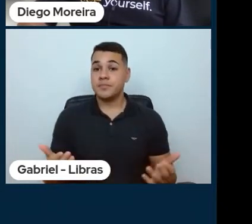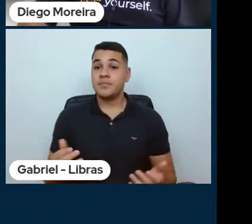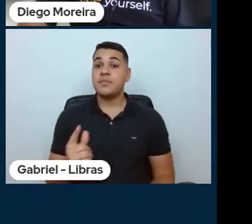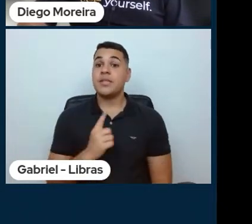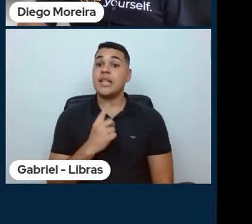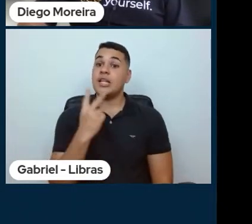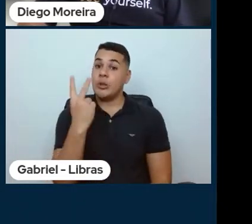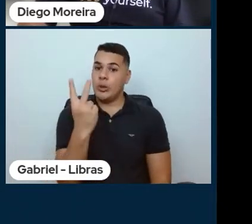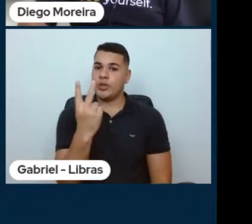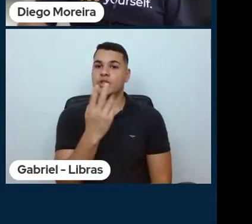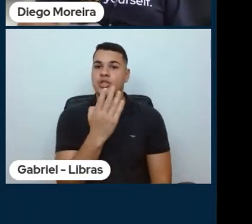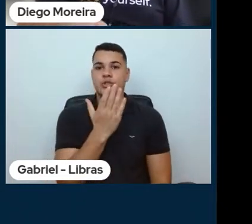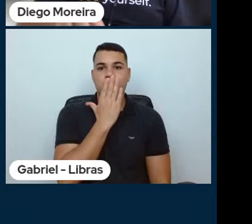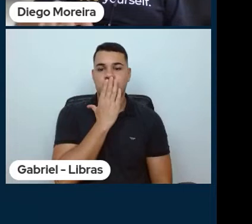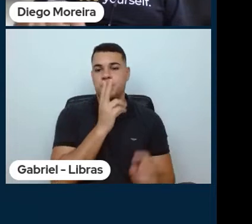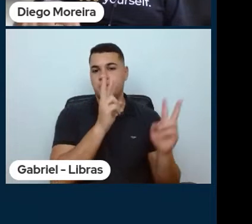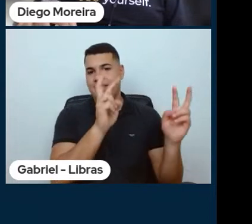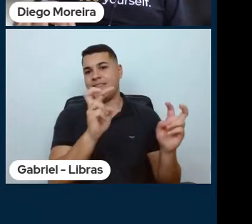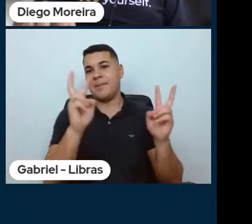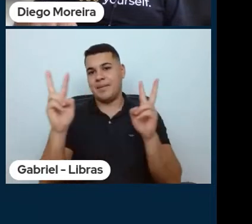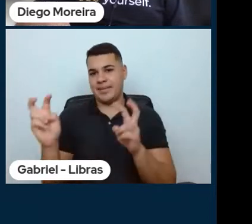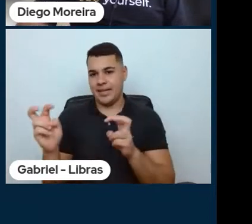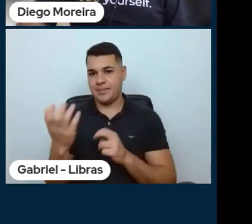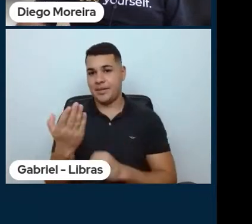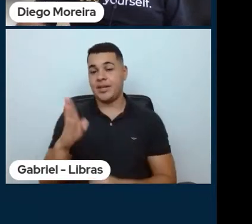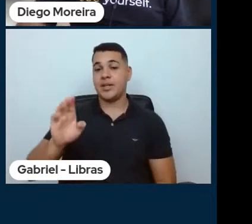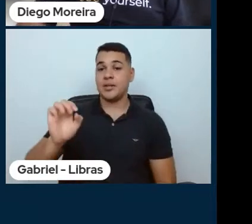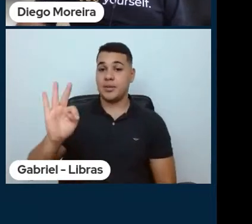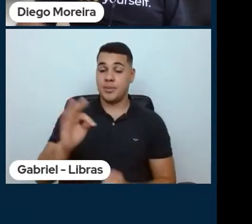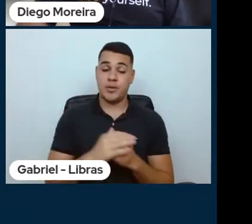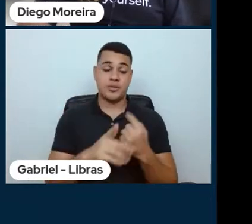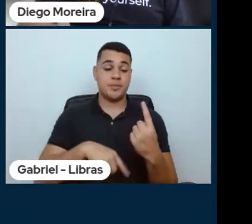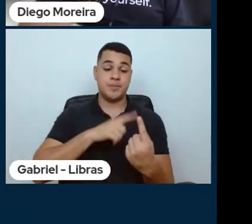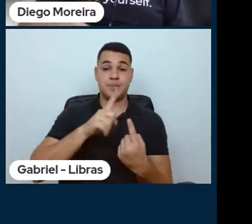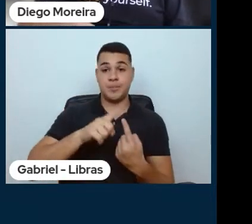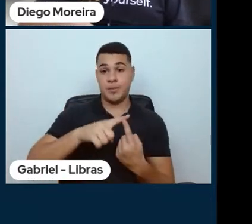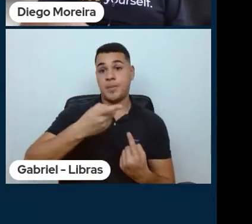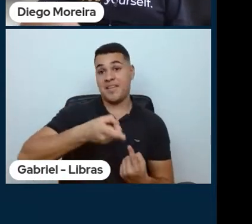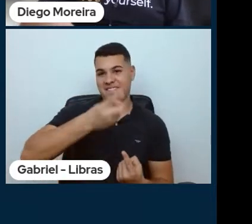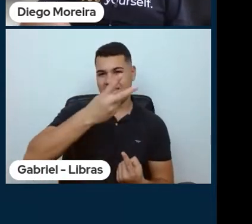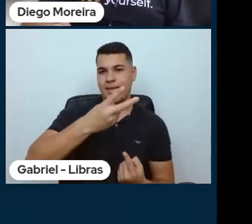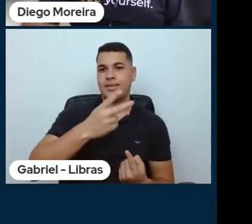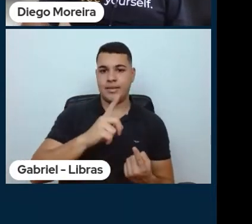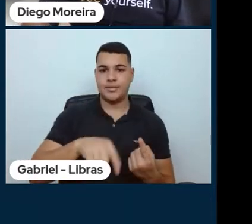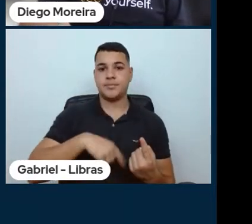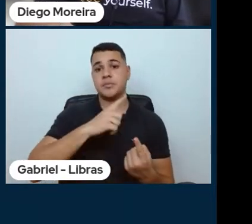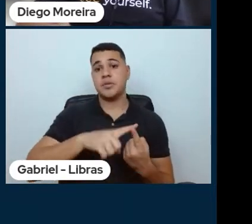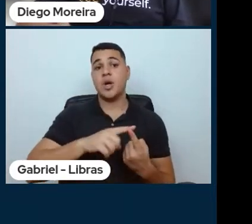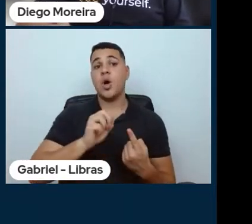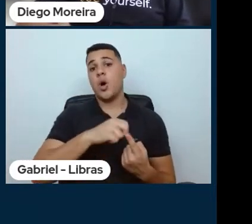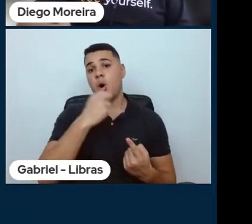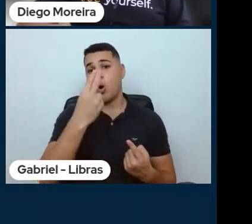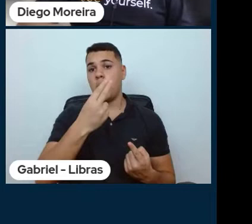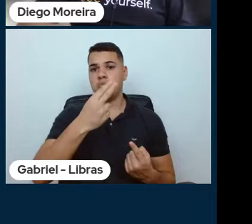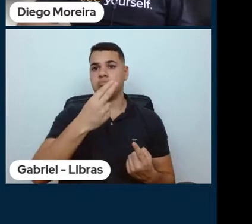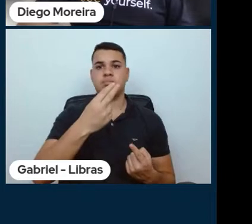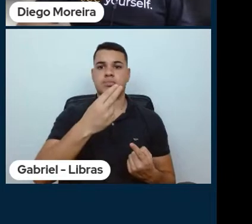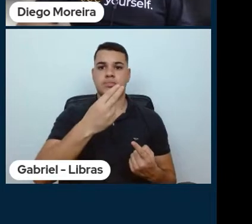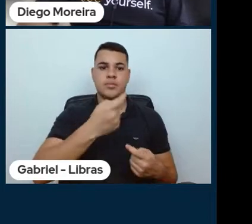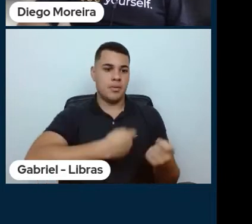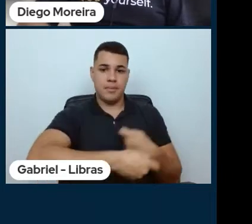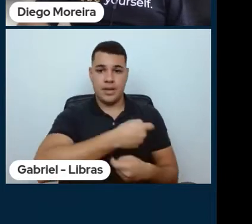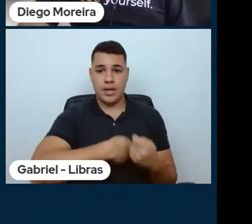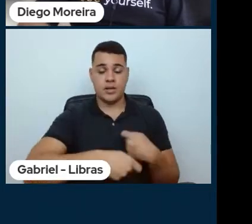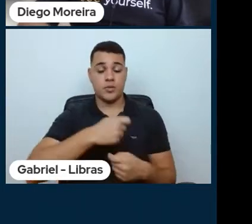de mensageria, para atender tanto vendas, né, ou a mensageria transacional, como marketing,